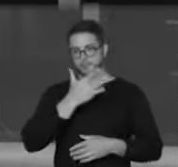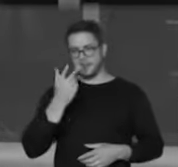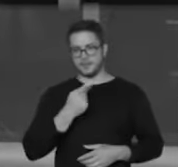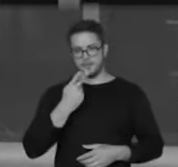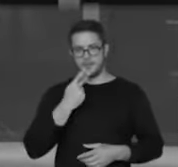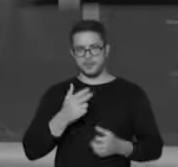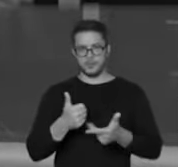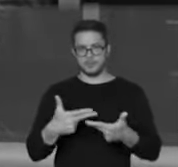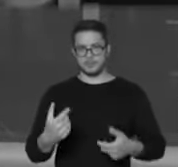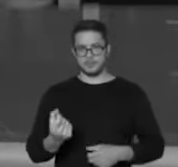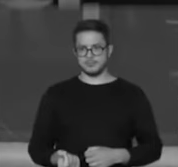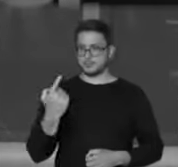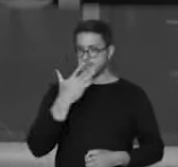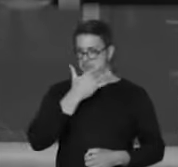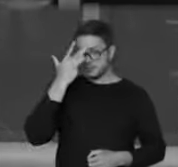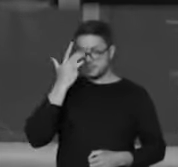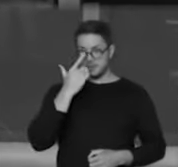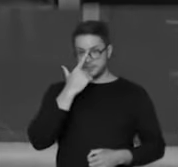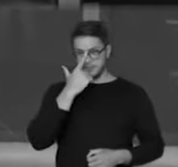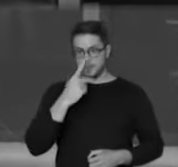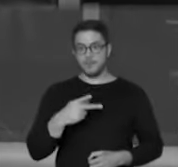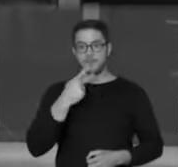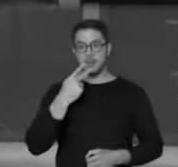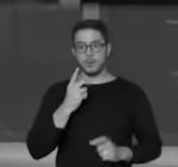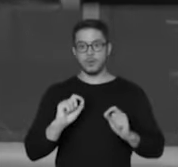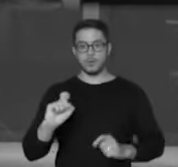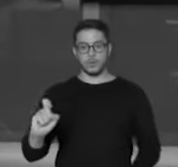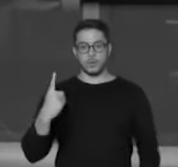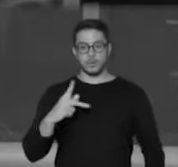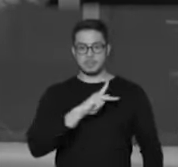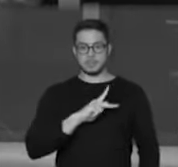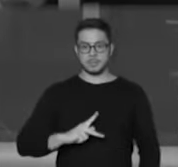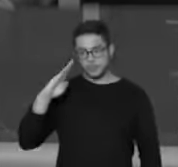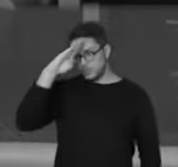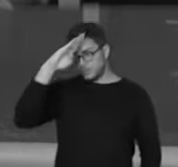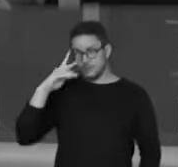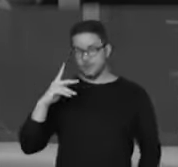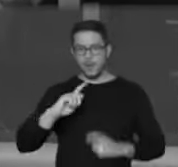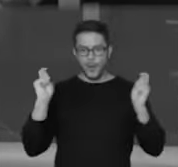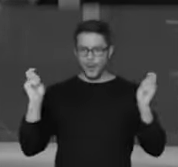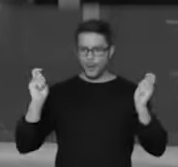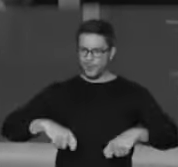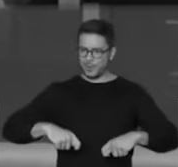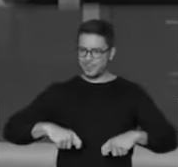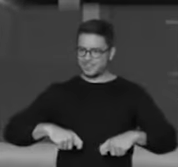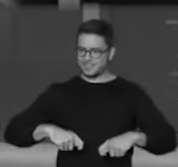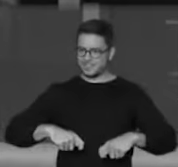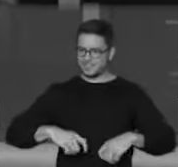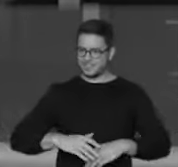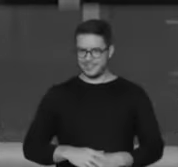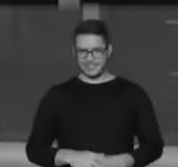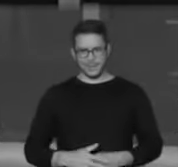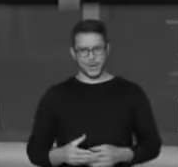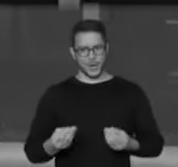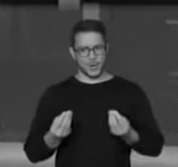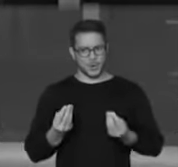aqui. Eu ouvi alguém dizendo até que o presidente, o ex-presidente Jair Bolsonaro, tinha tido competência. E eu fiquei imaginando por que